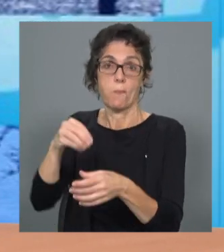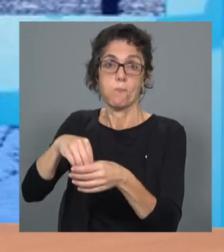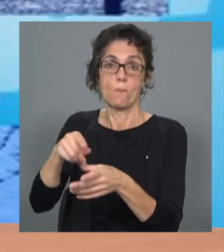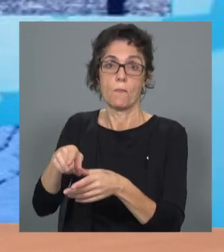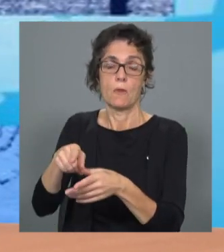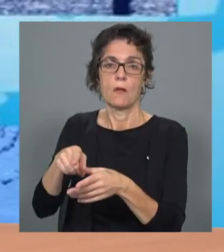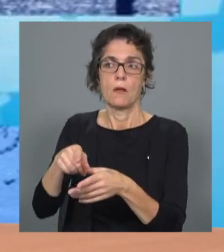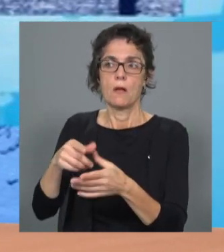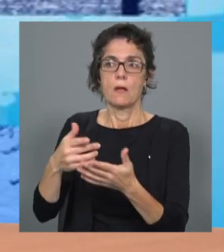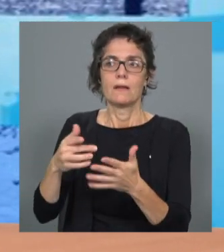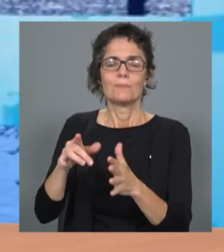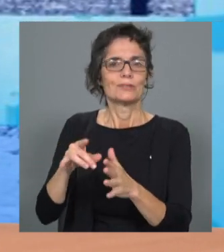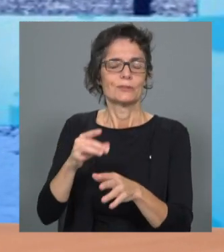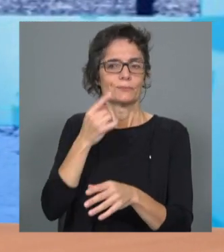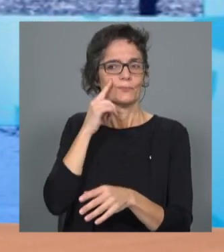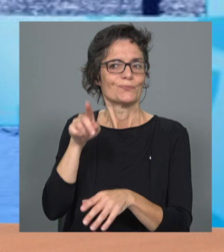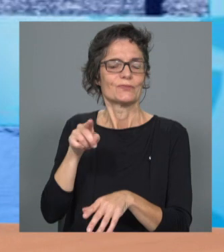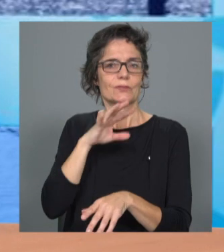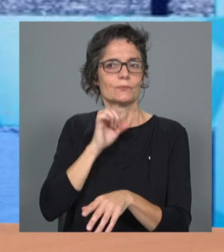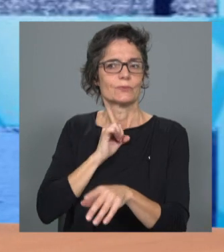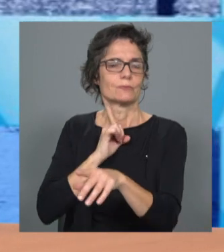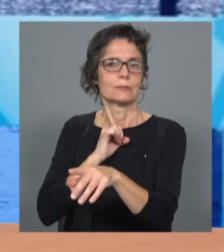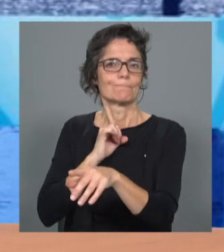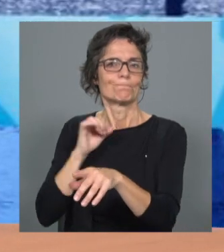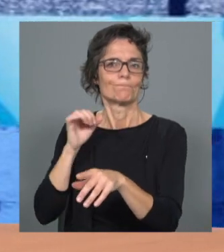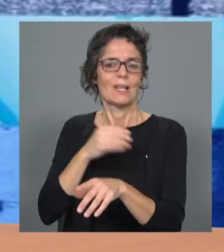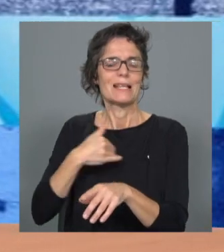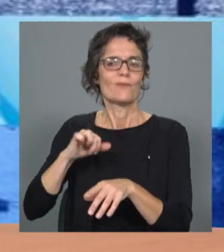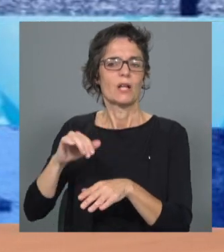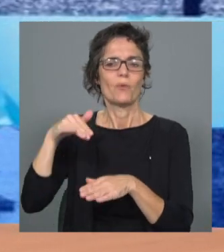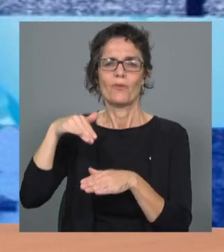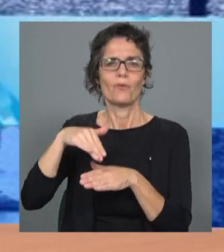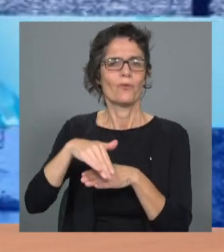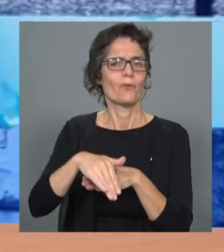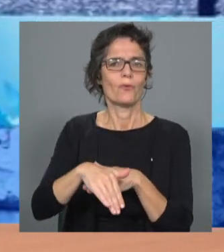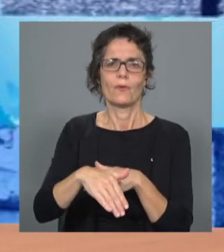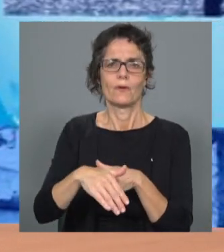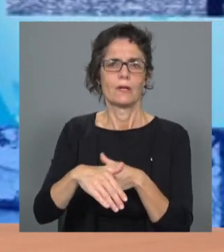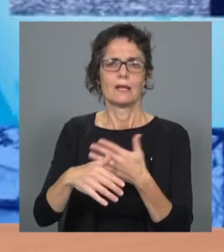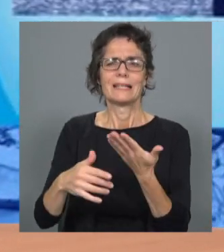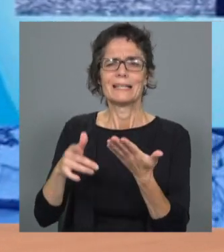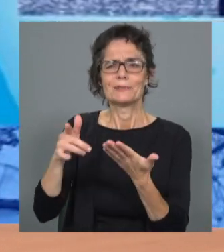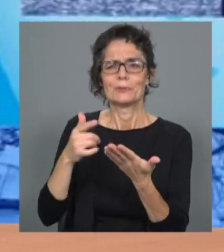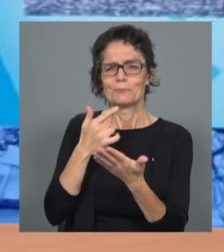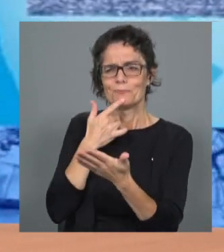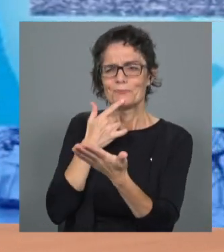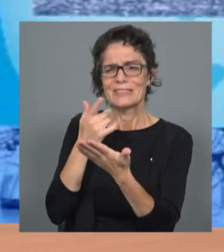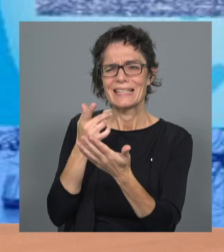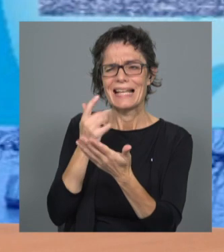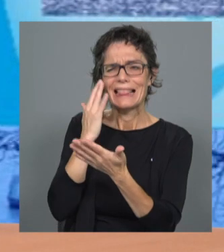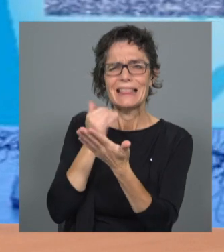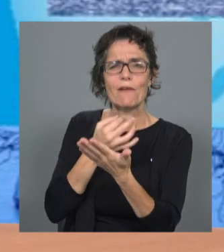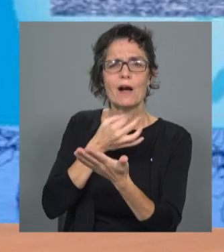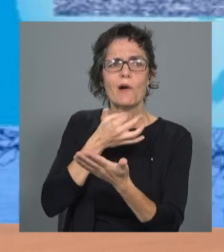mas ela foi sempre piorando cada vez mais, perdeu, não conseguia, sabia o que estava a dizer,